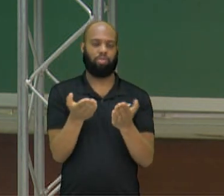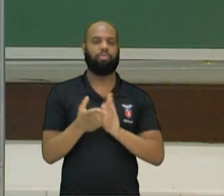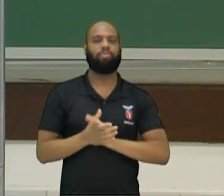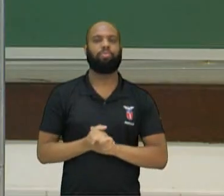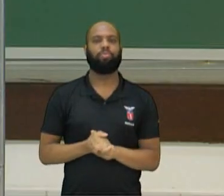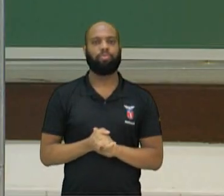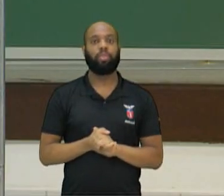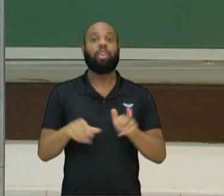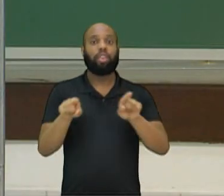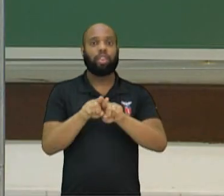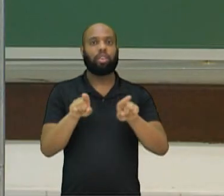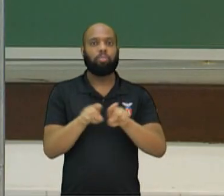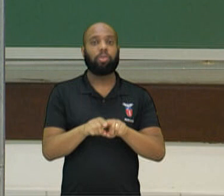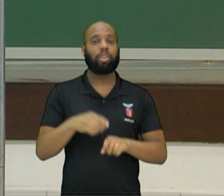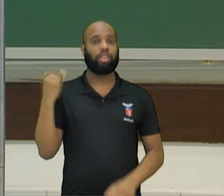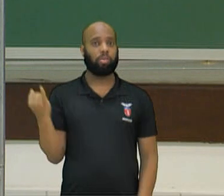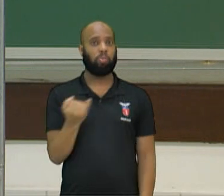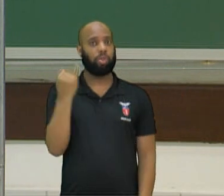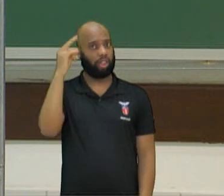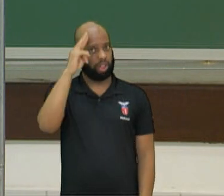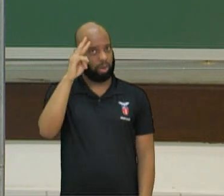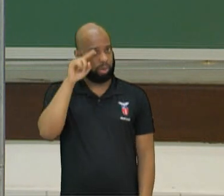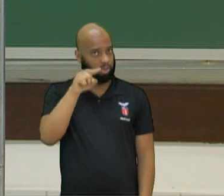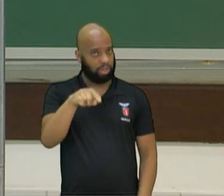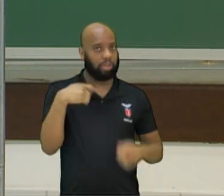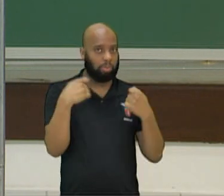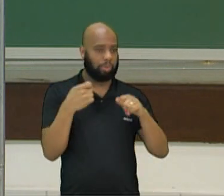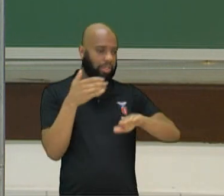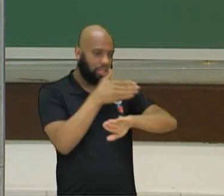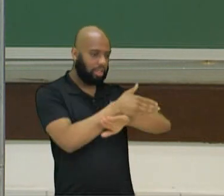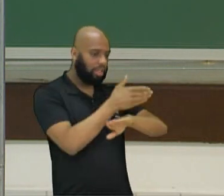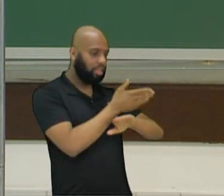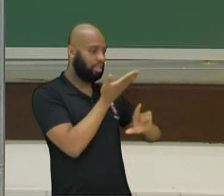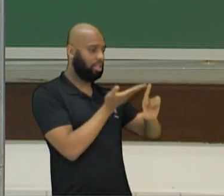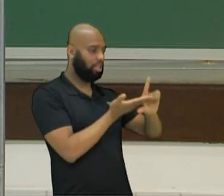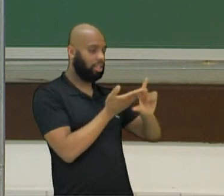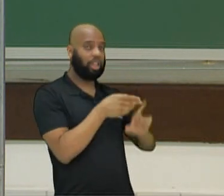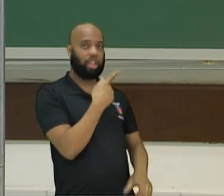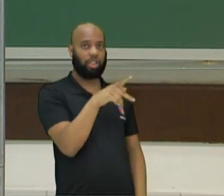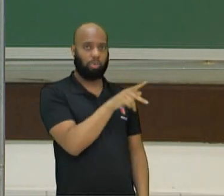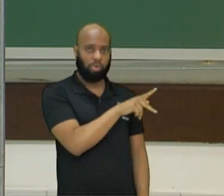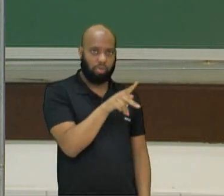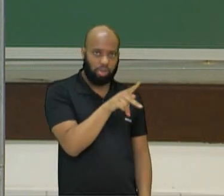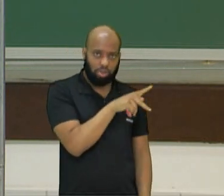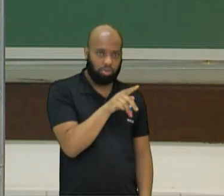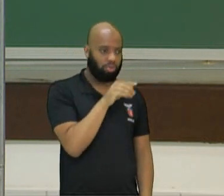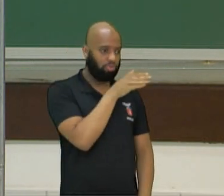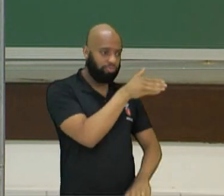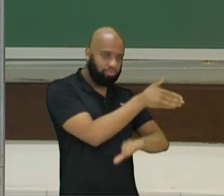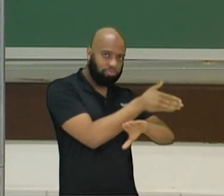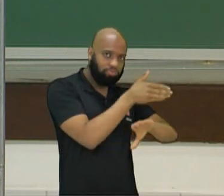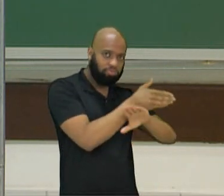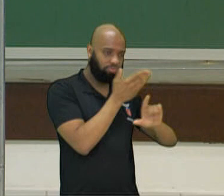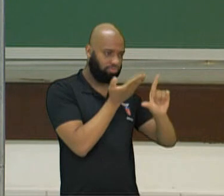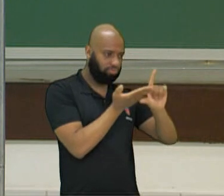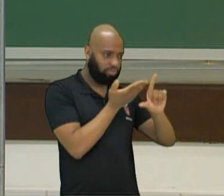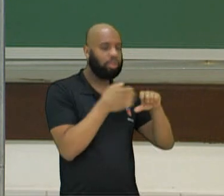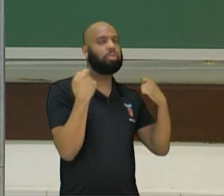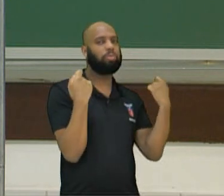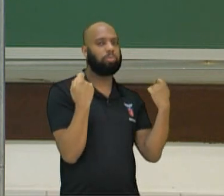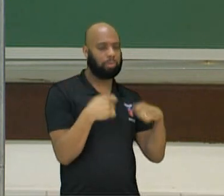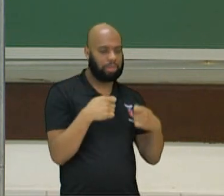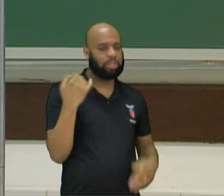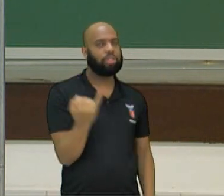hoje. E também quero destacar a importância da sua interação com o seu professor ou professora lá no ambiente virtual Google